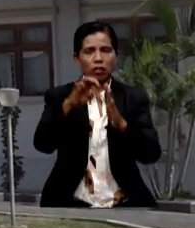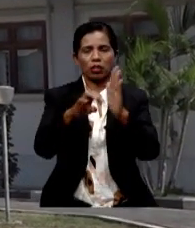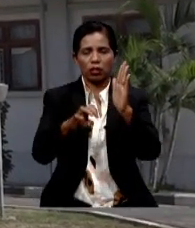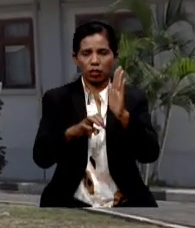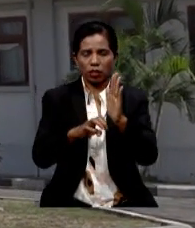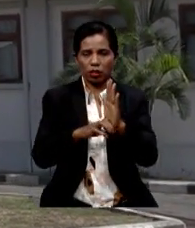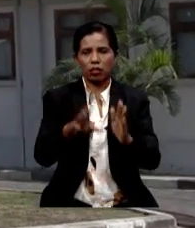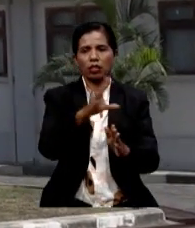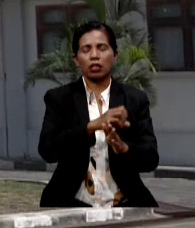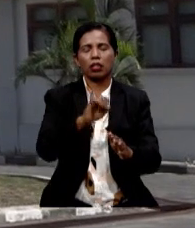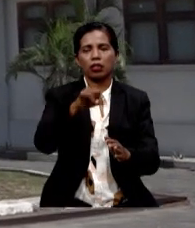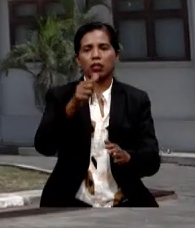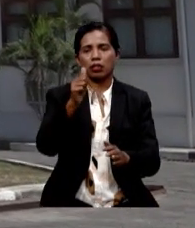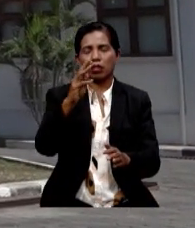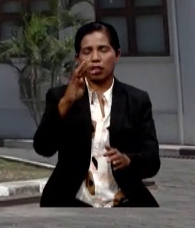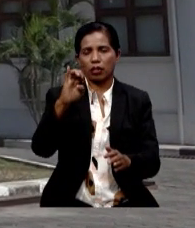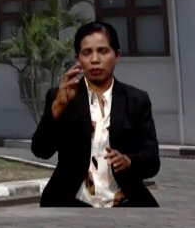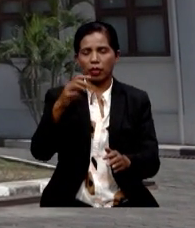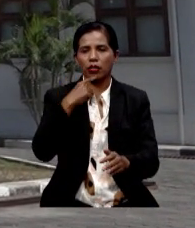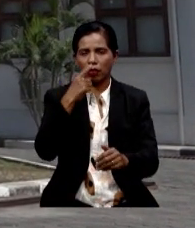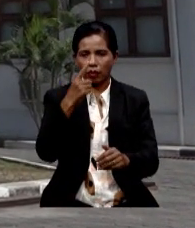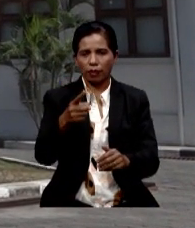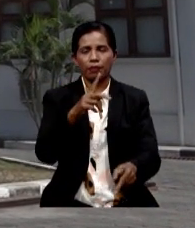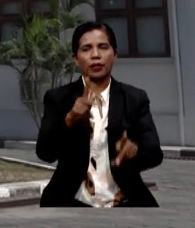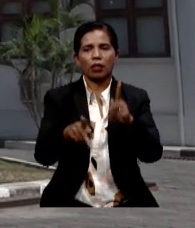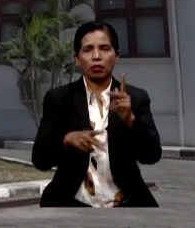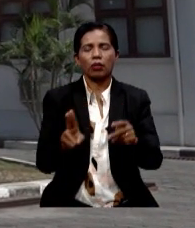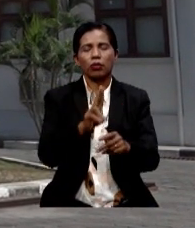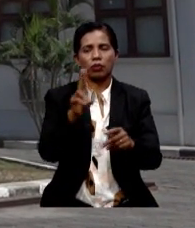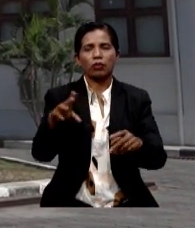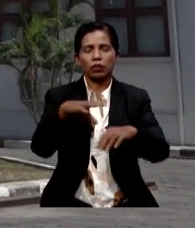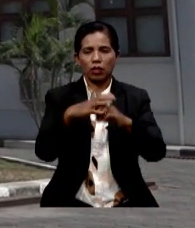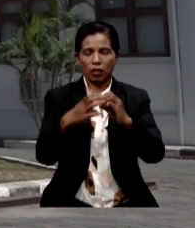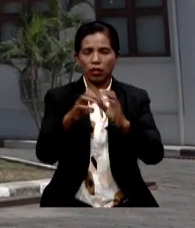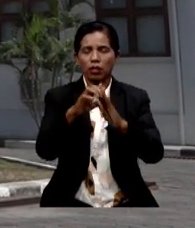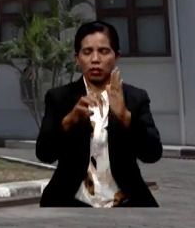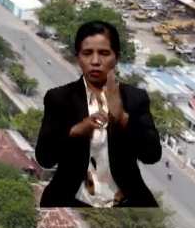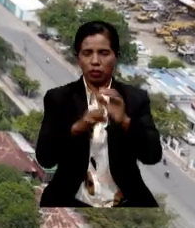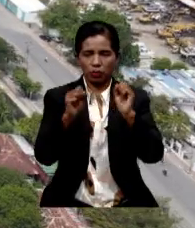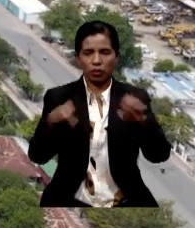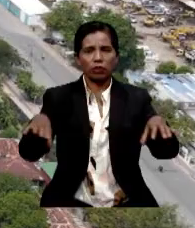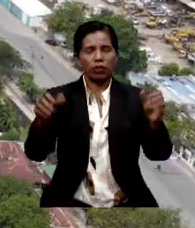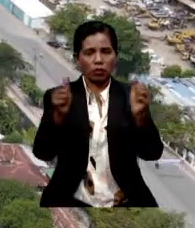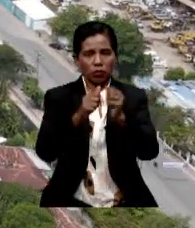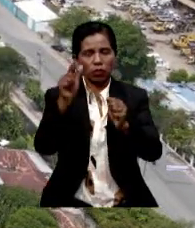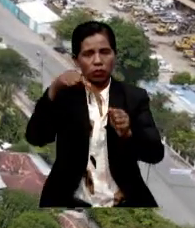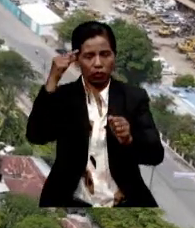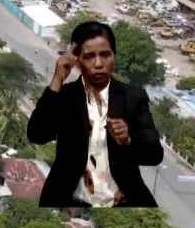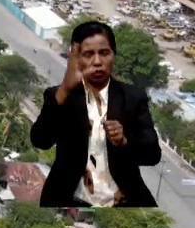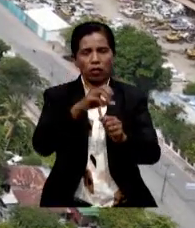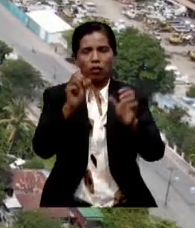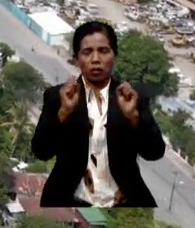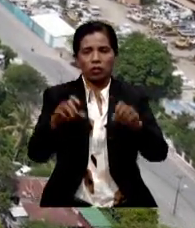e Propriedade, Zaime Xavier Lopes, atenta, cidadão Nebema ocupa o Estado, precisa de coordenação no governo, não é